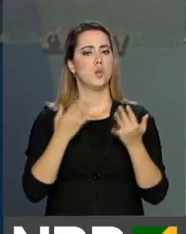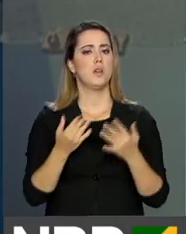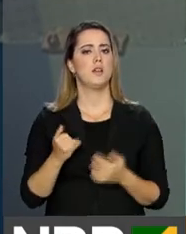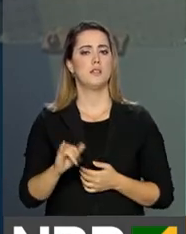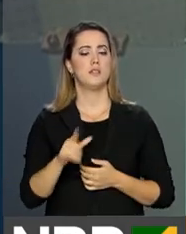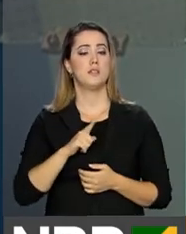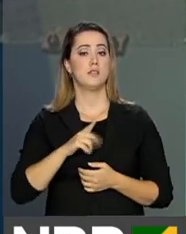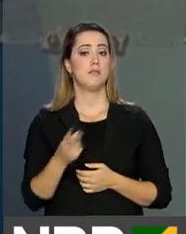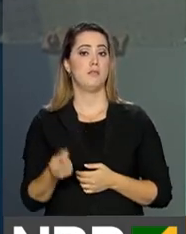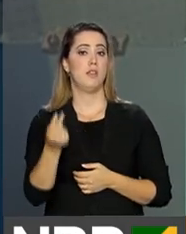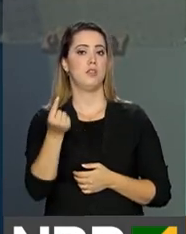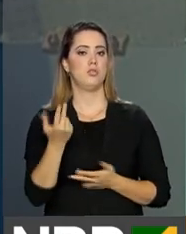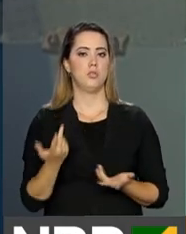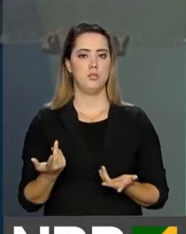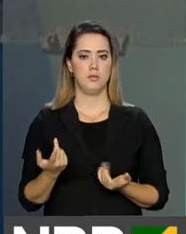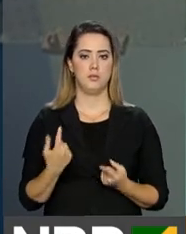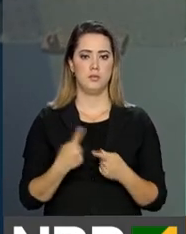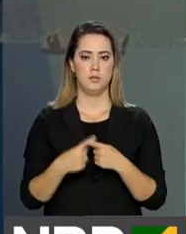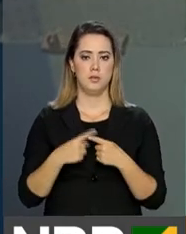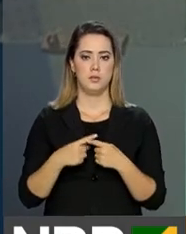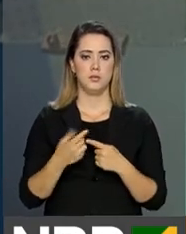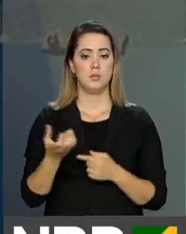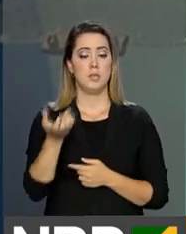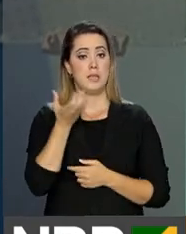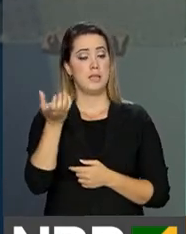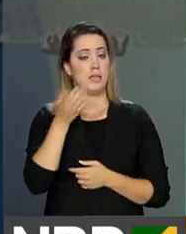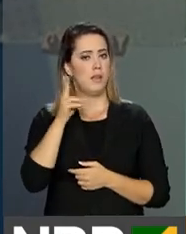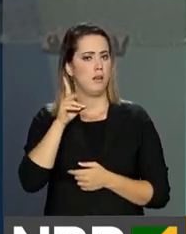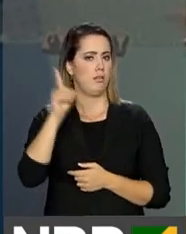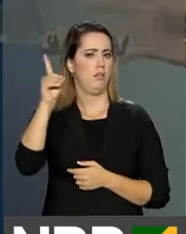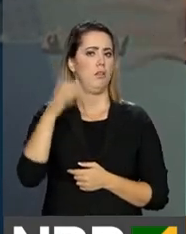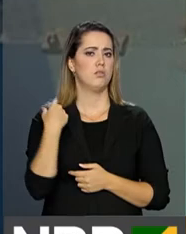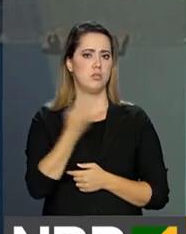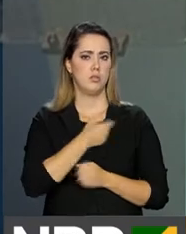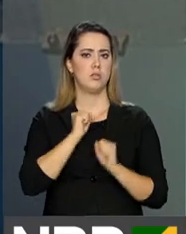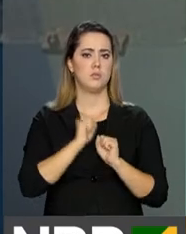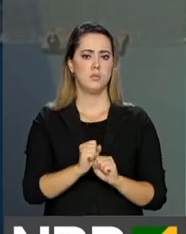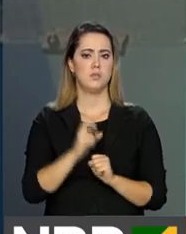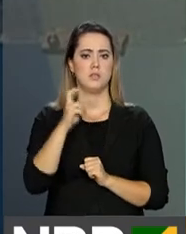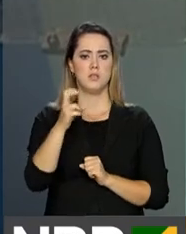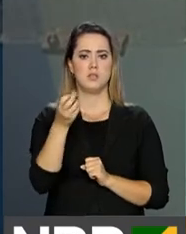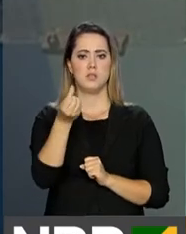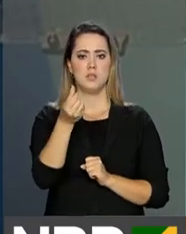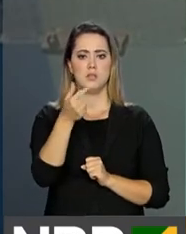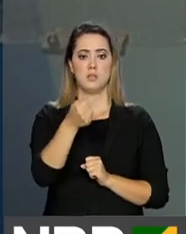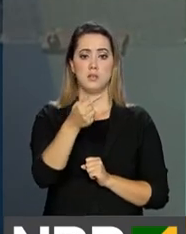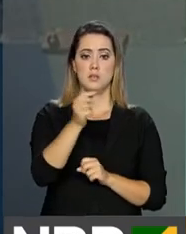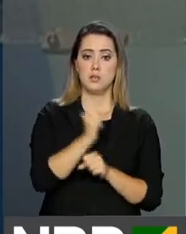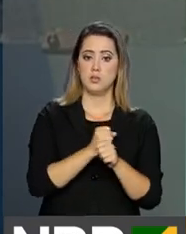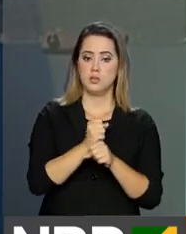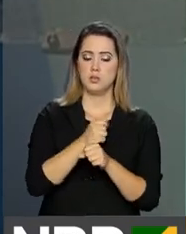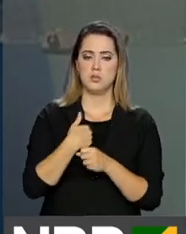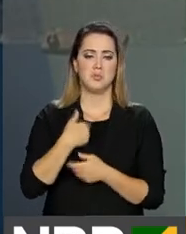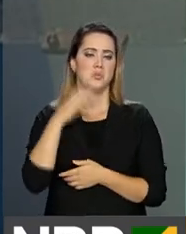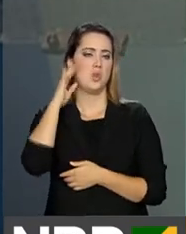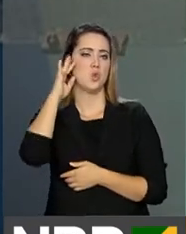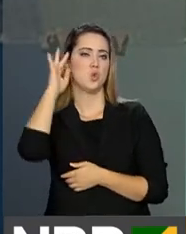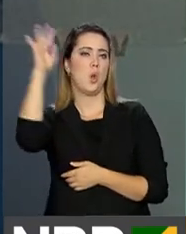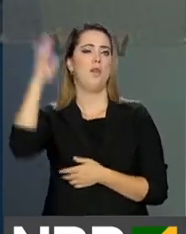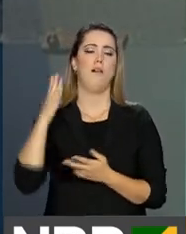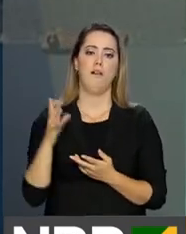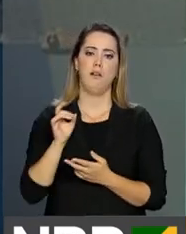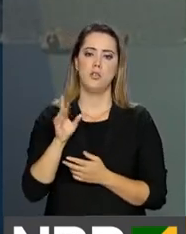arrecada, porque, queira Deus, que nós possamos fazê-lo em 5 anos, 6 anos, 7 anos. Não vamos ter ilusão de